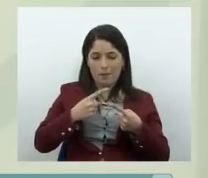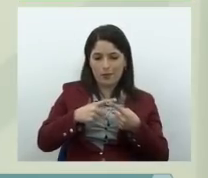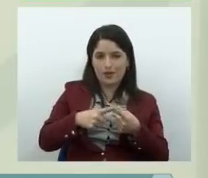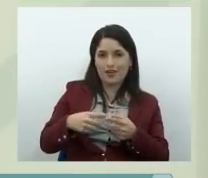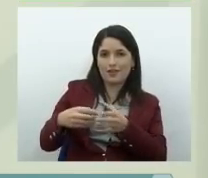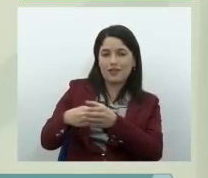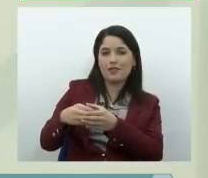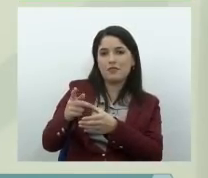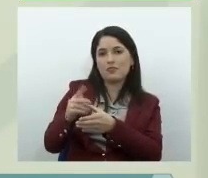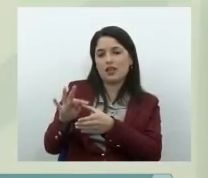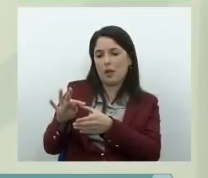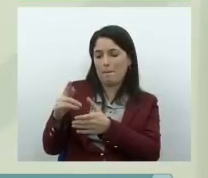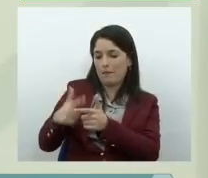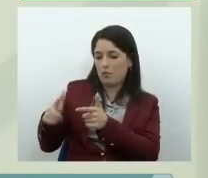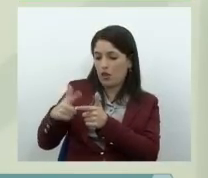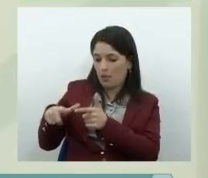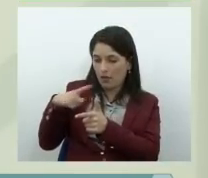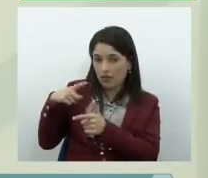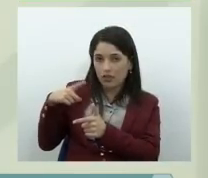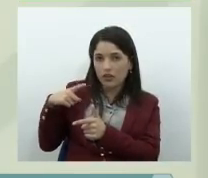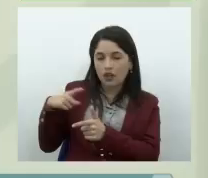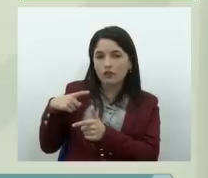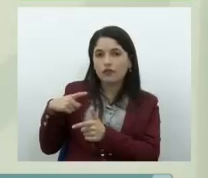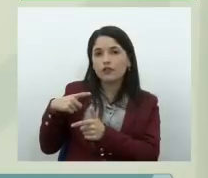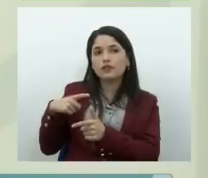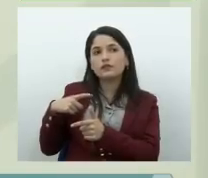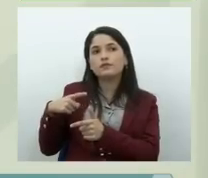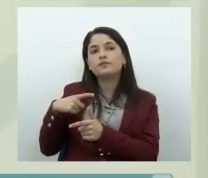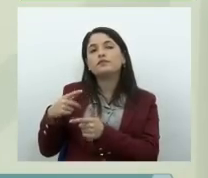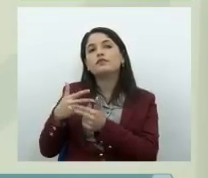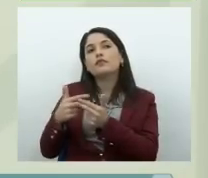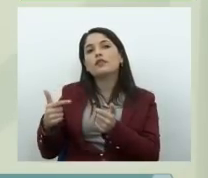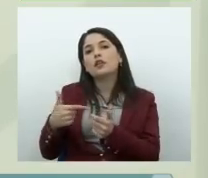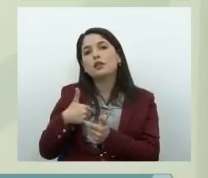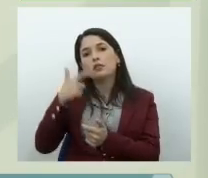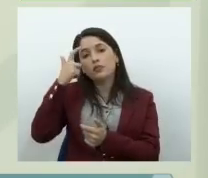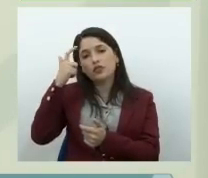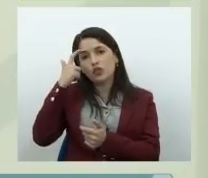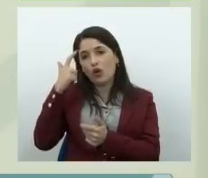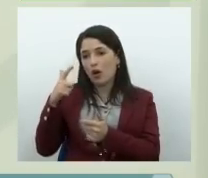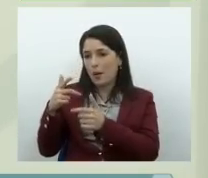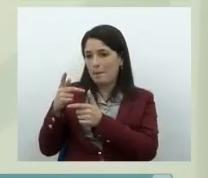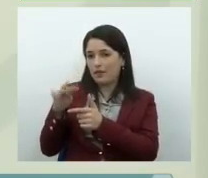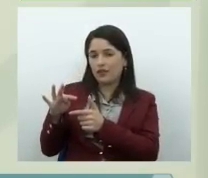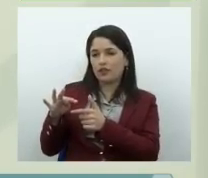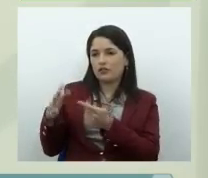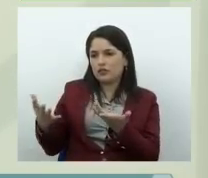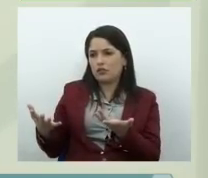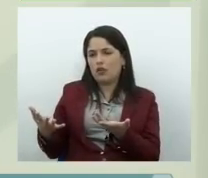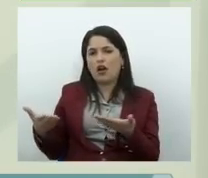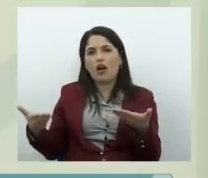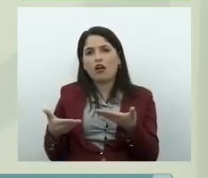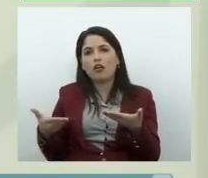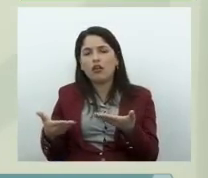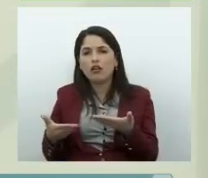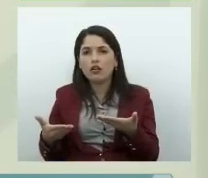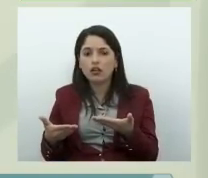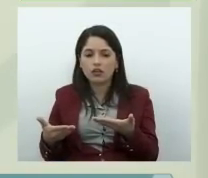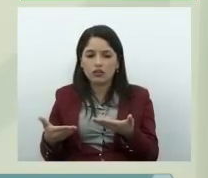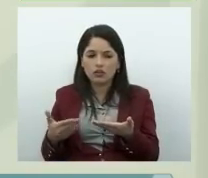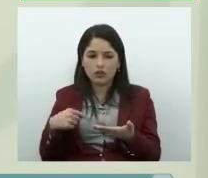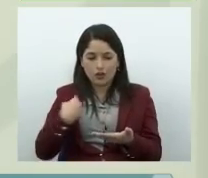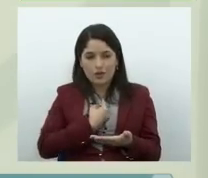apresentou algum problema que imediatamente acharam que ia acabar o PT. Então nós vamos chamar agora os